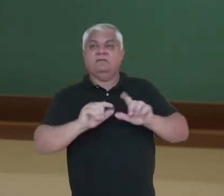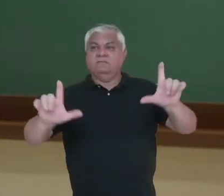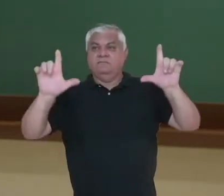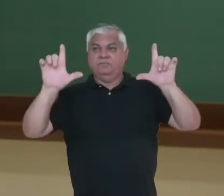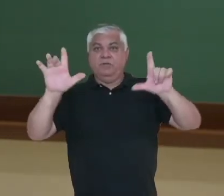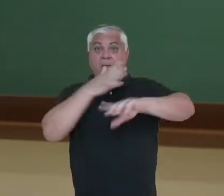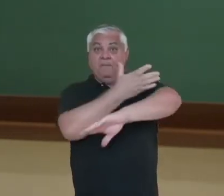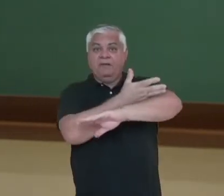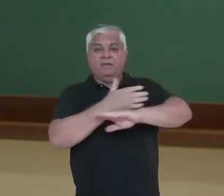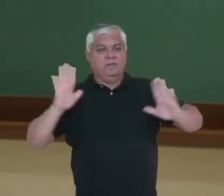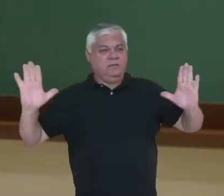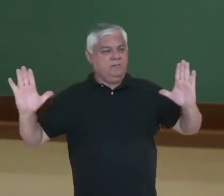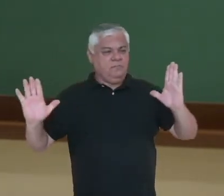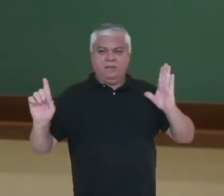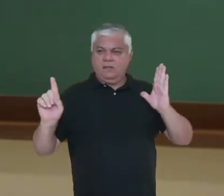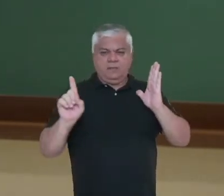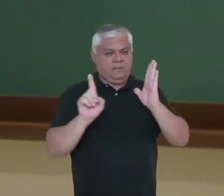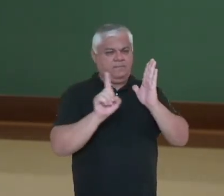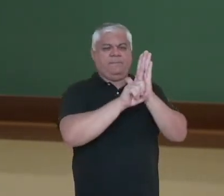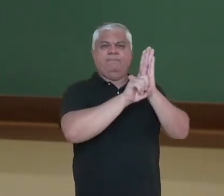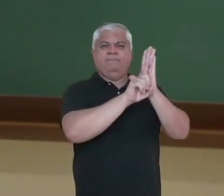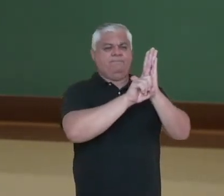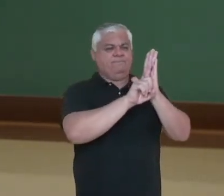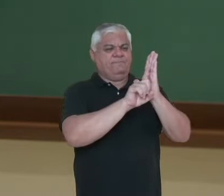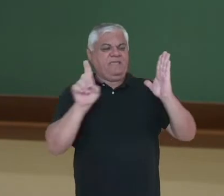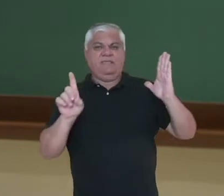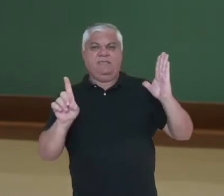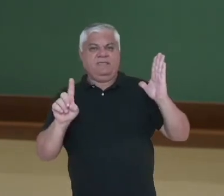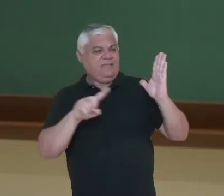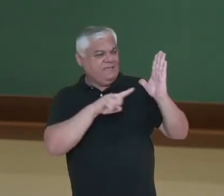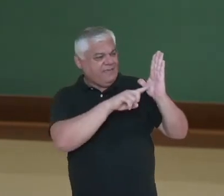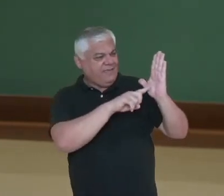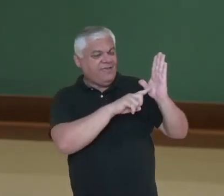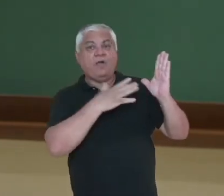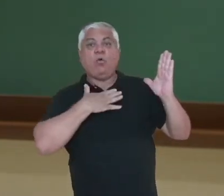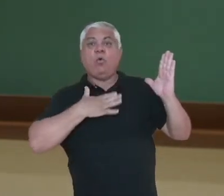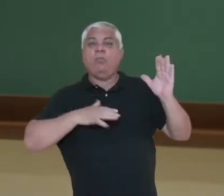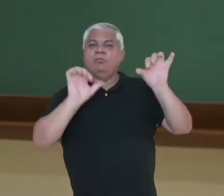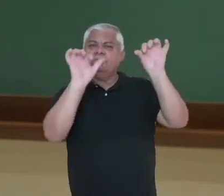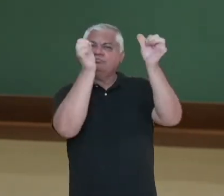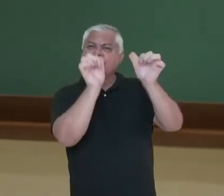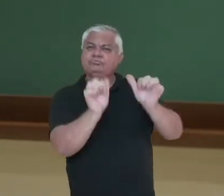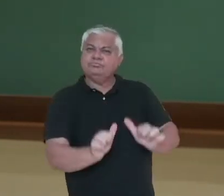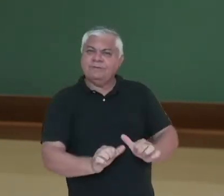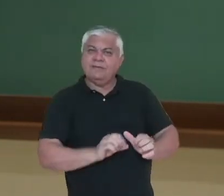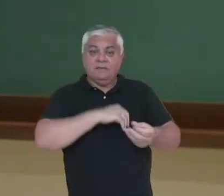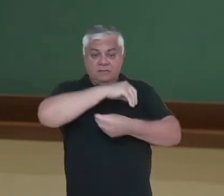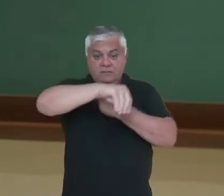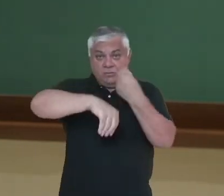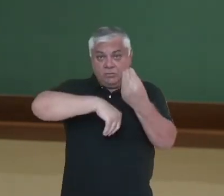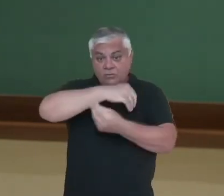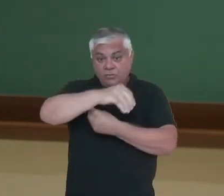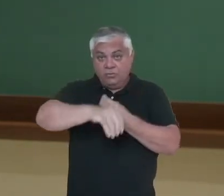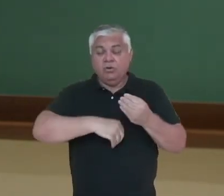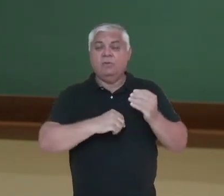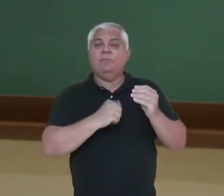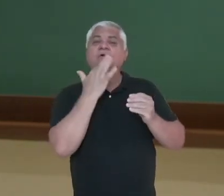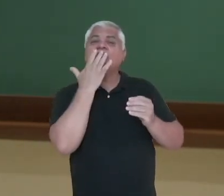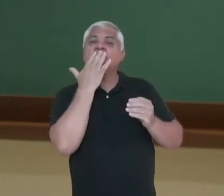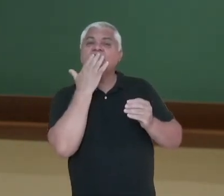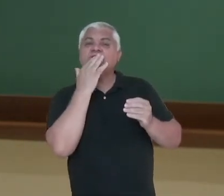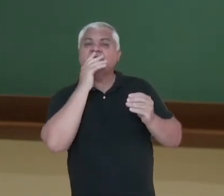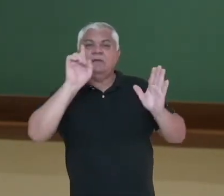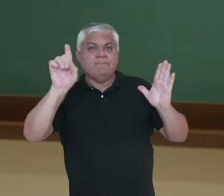branco. Então, quer dizer, ele fazia como elas fossem um carimbo. É exatamente isso. Essa coisa da mistura entre o corpo físico e a tinta, ele faz